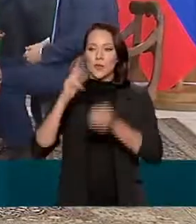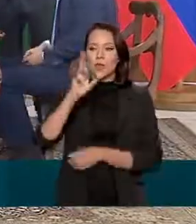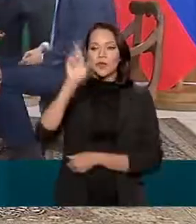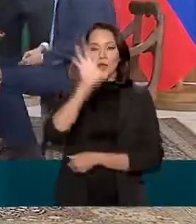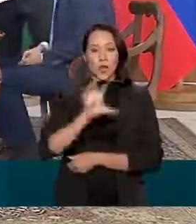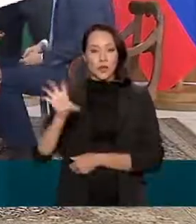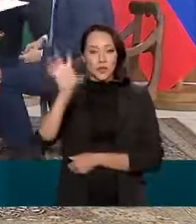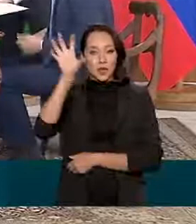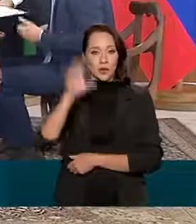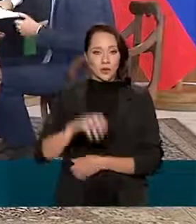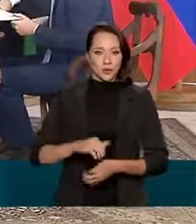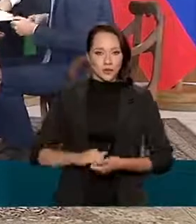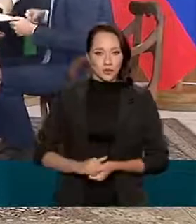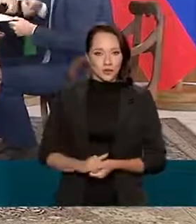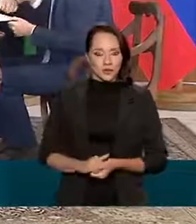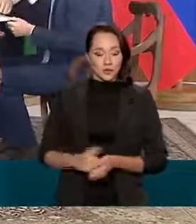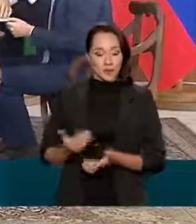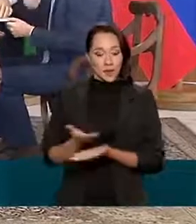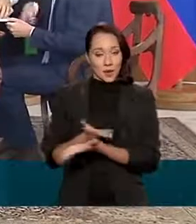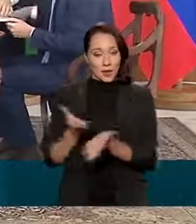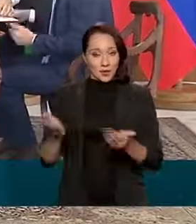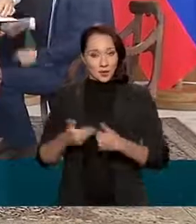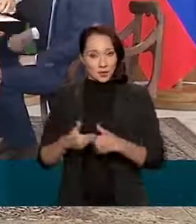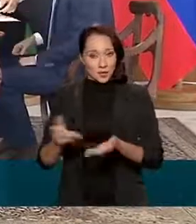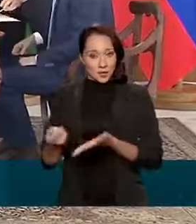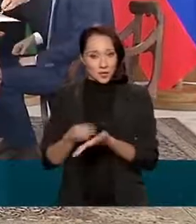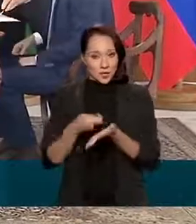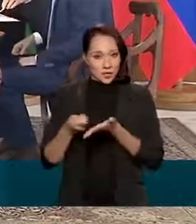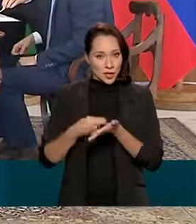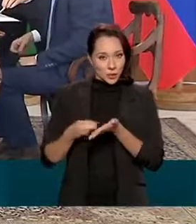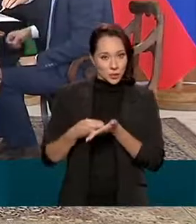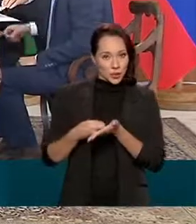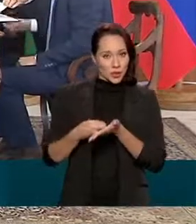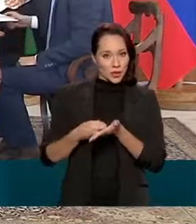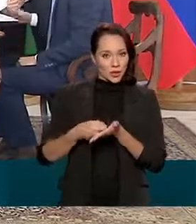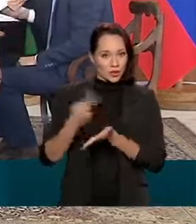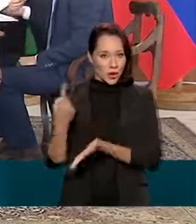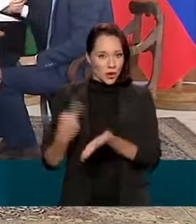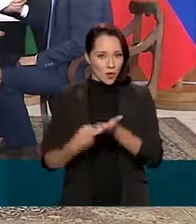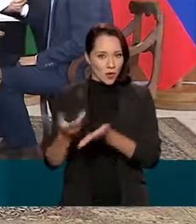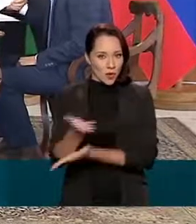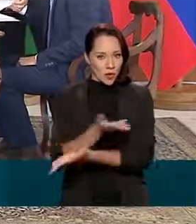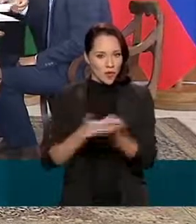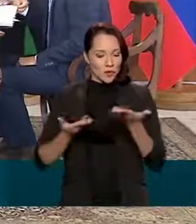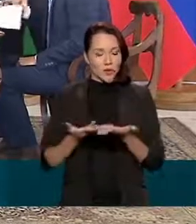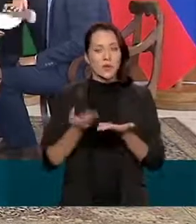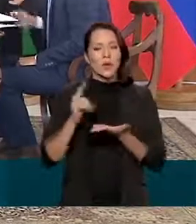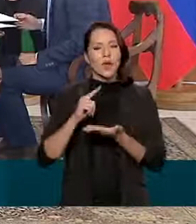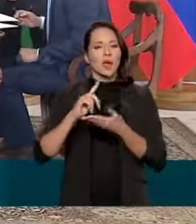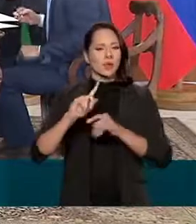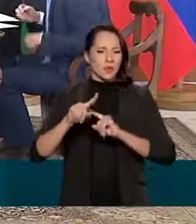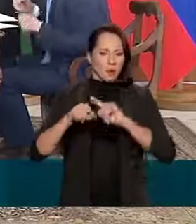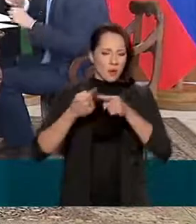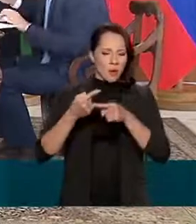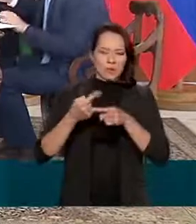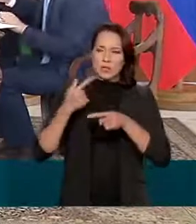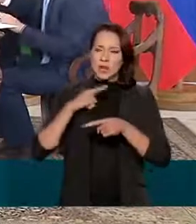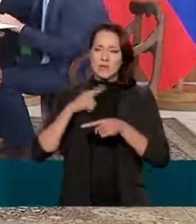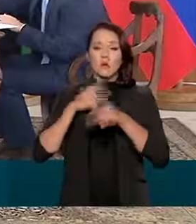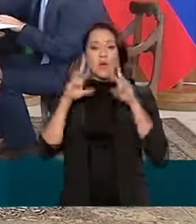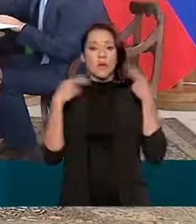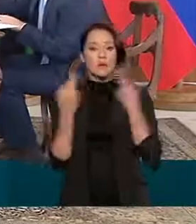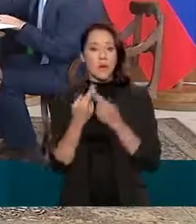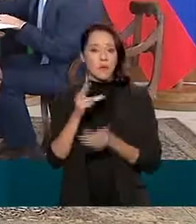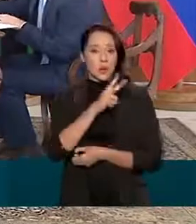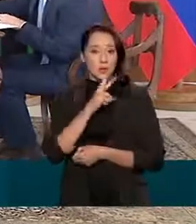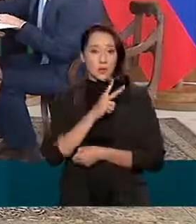Regional essa cerimônia de assinatura de acordos está sendo logo após uma reunião privada